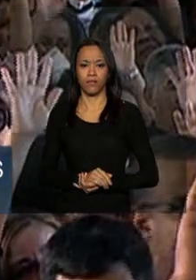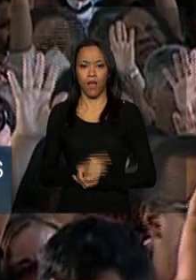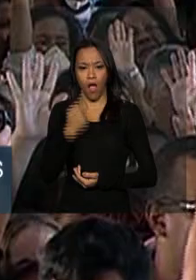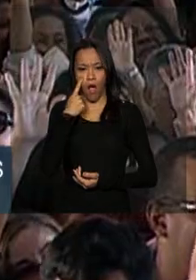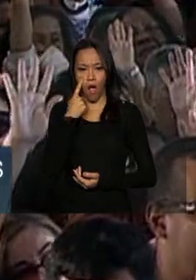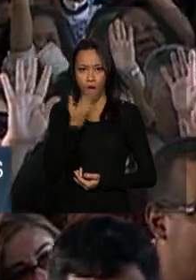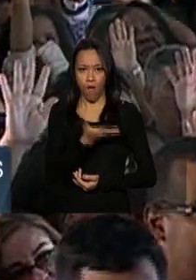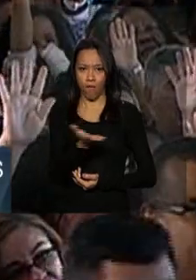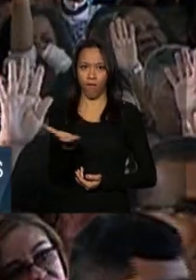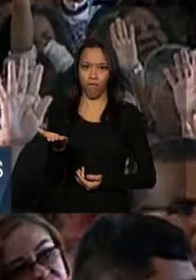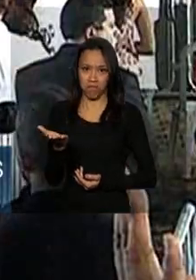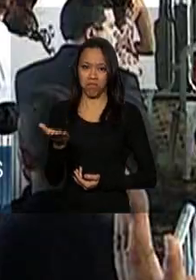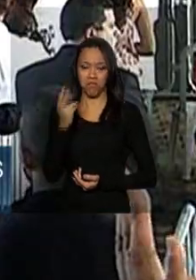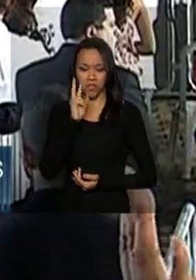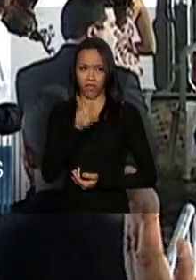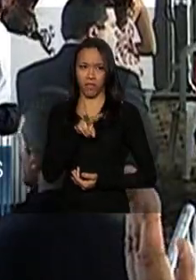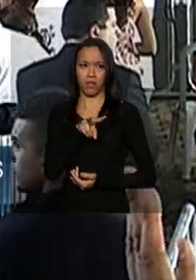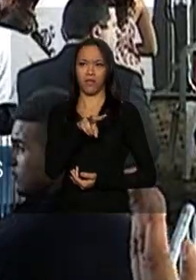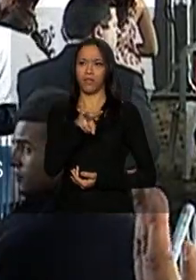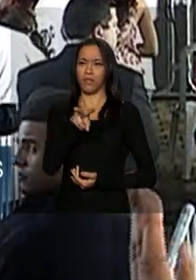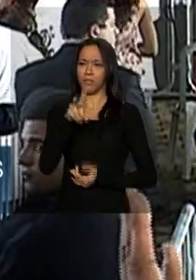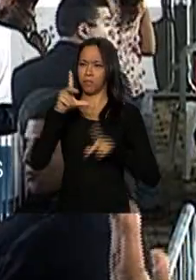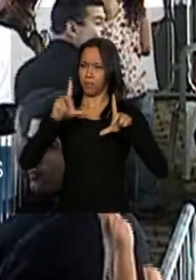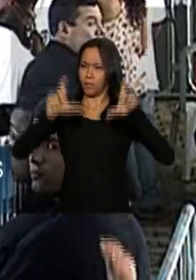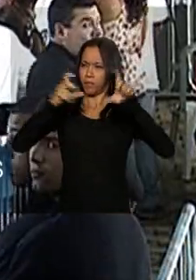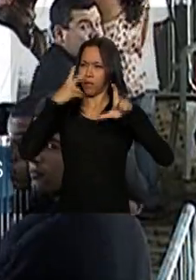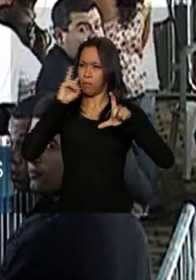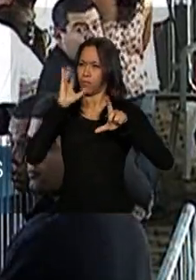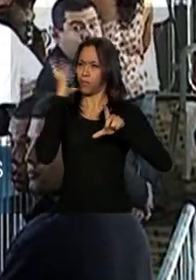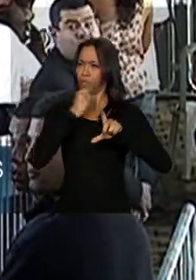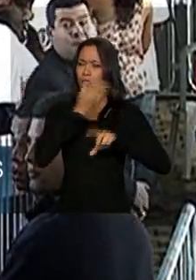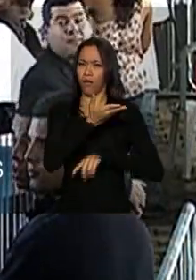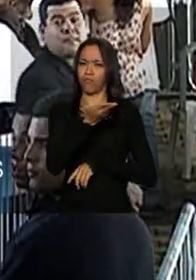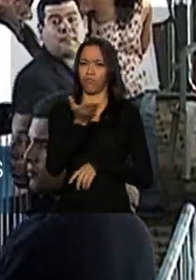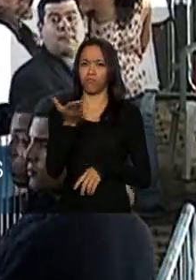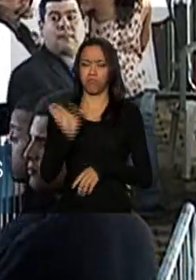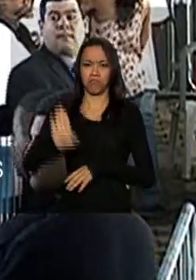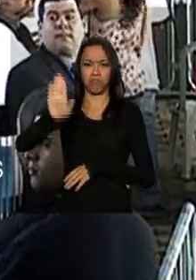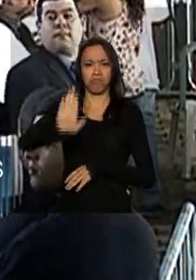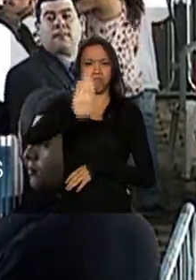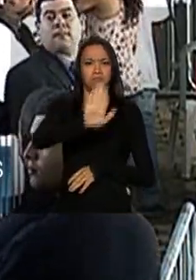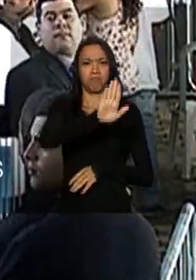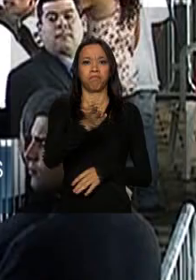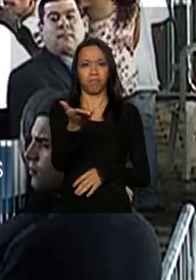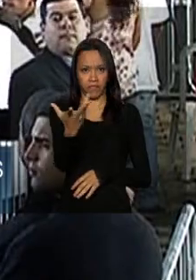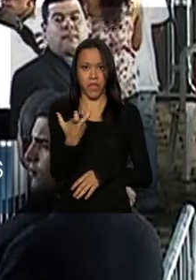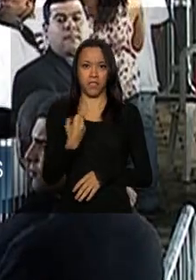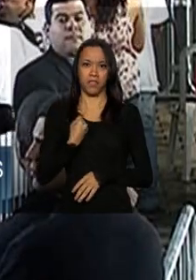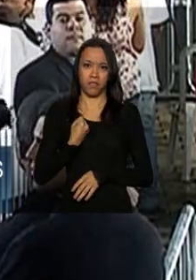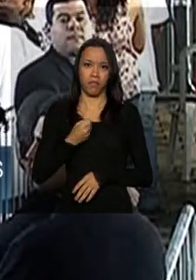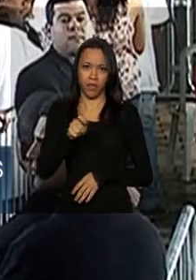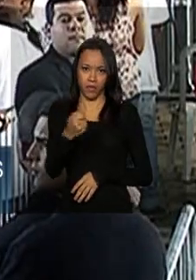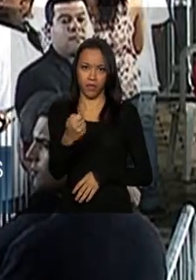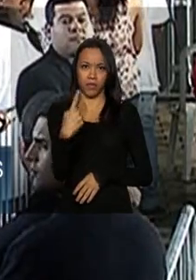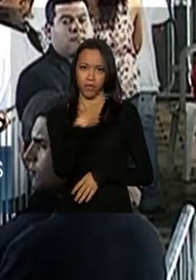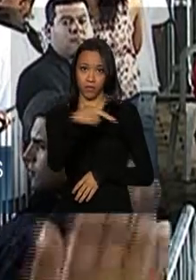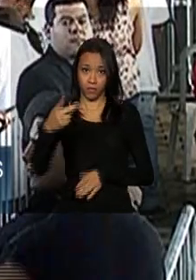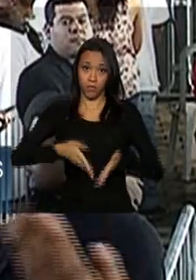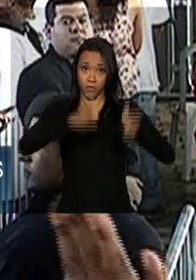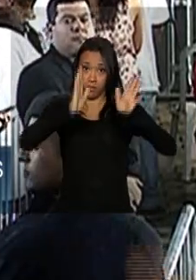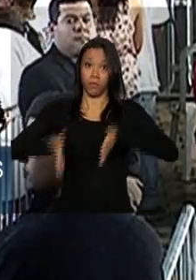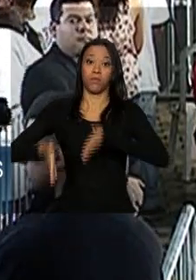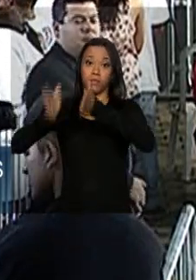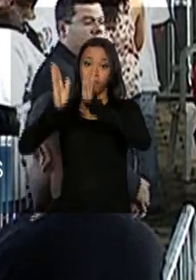Vejam, quem está aqui na frente, olha para trás que fotografia bonita, todo mundo com a mão levantada. Vocês sabem